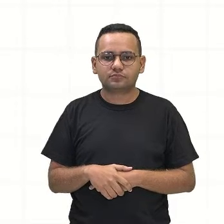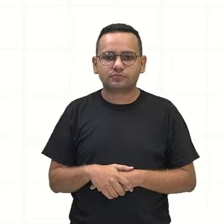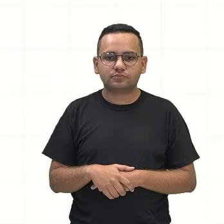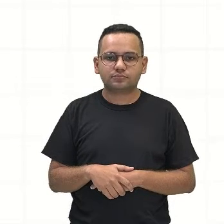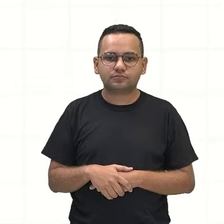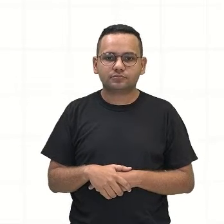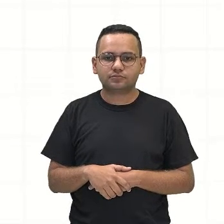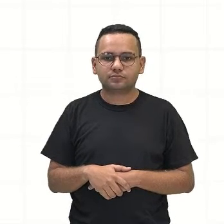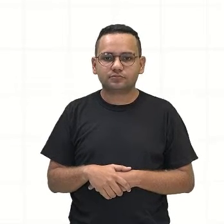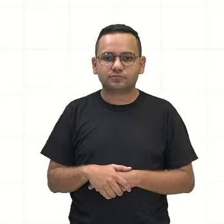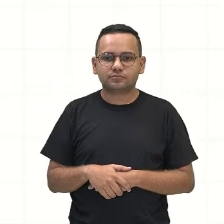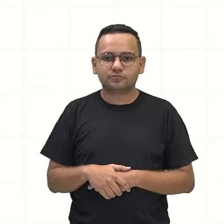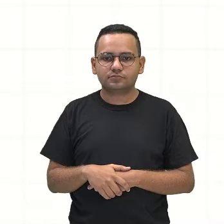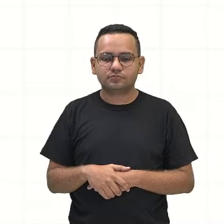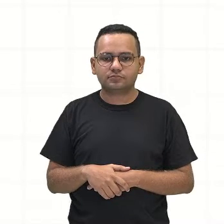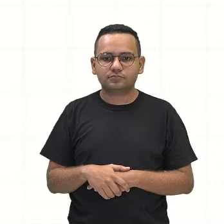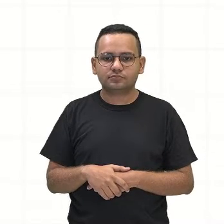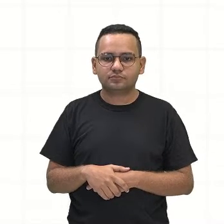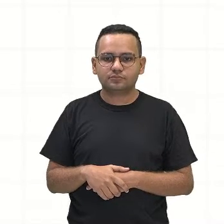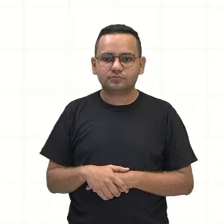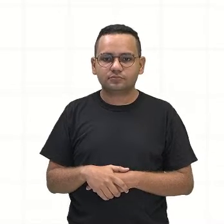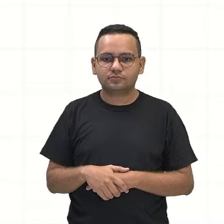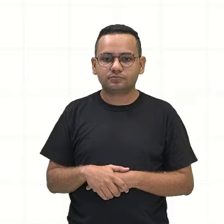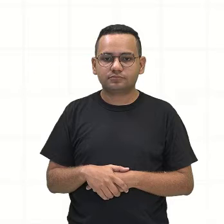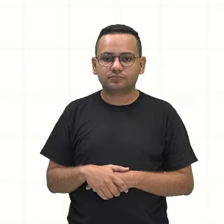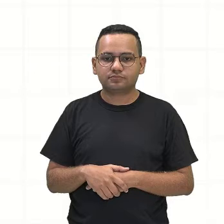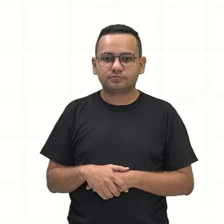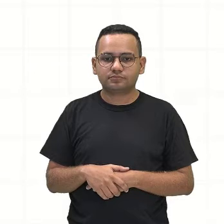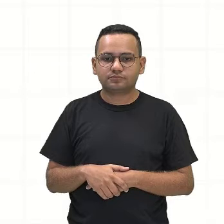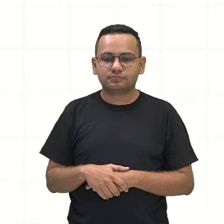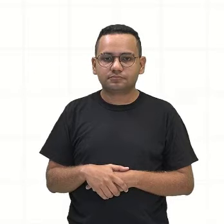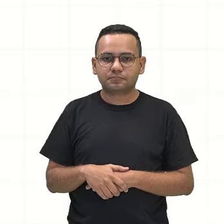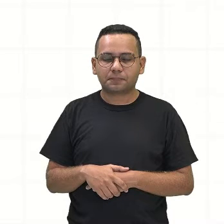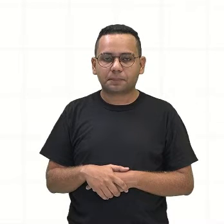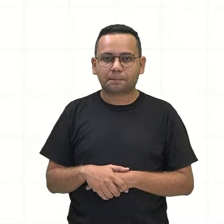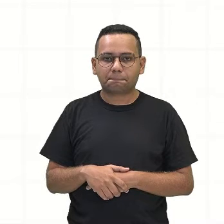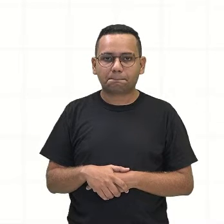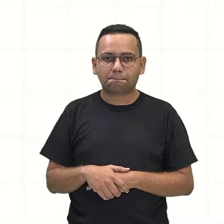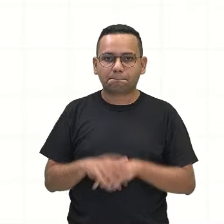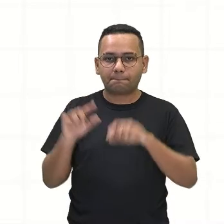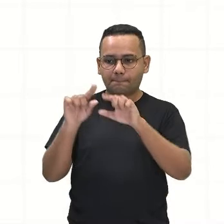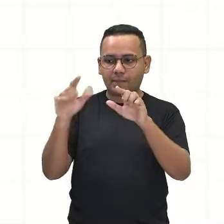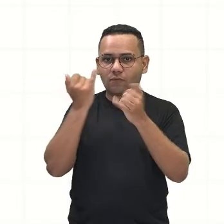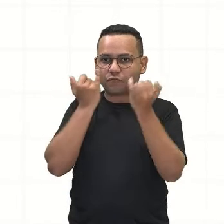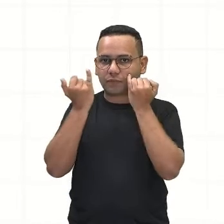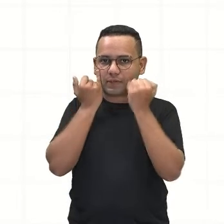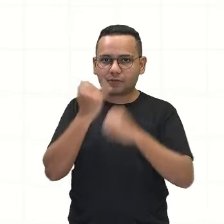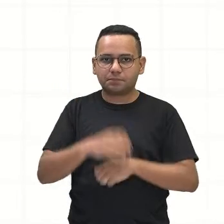40%. E aí temos essa, né? Ó,